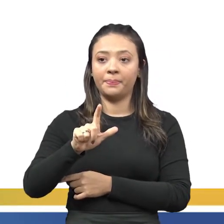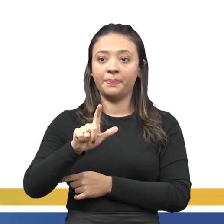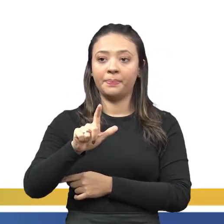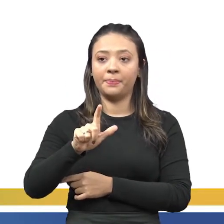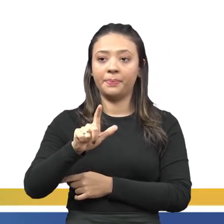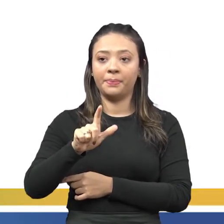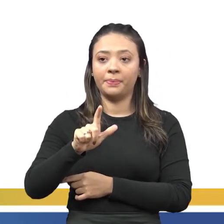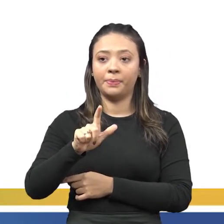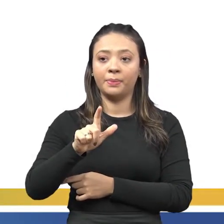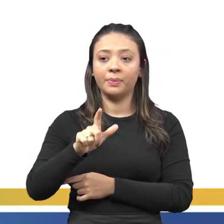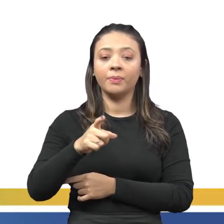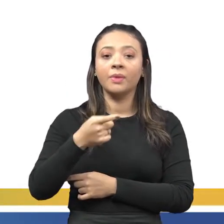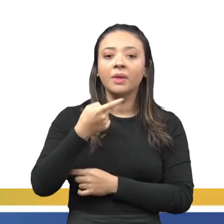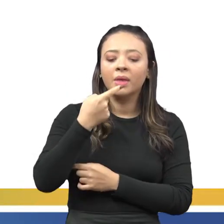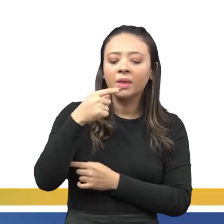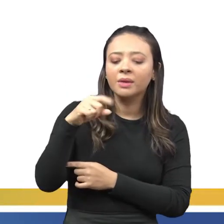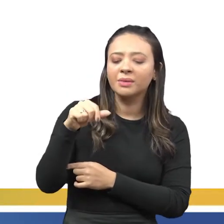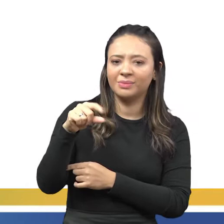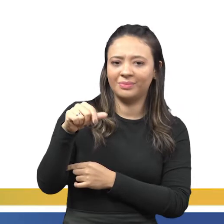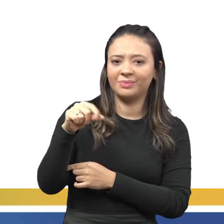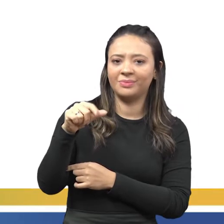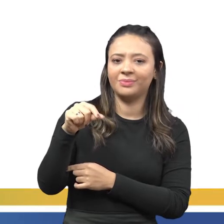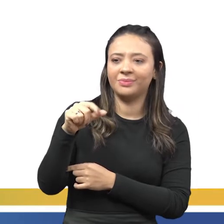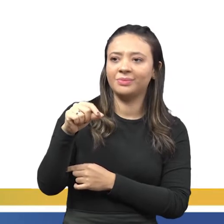mel, salt,